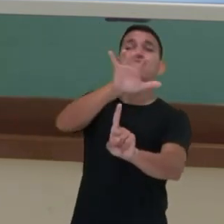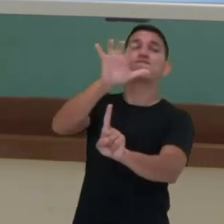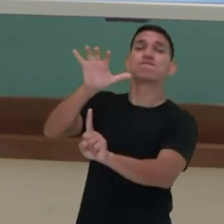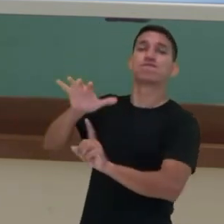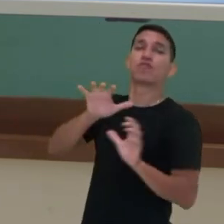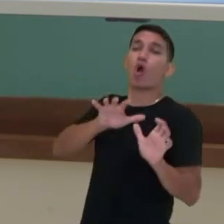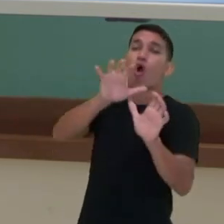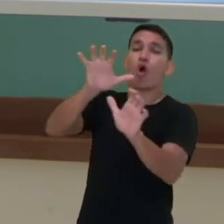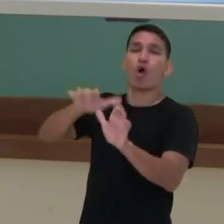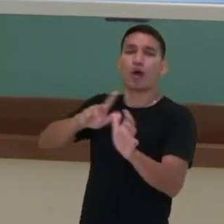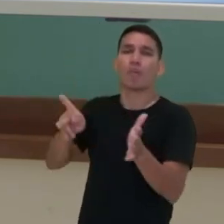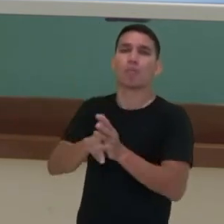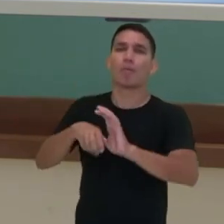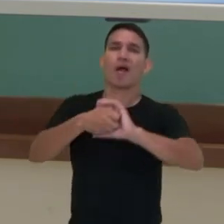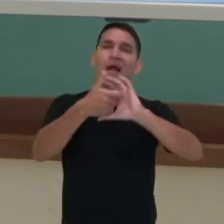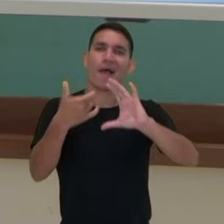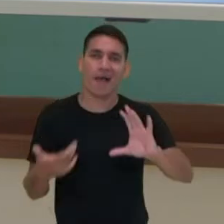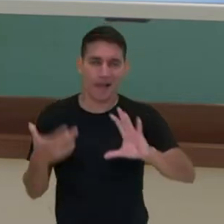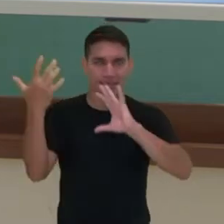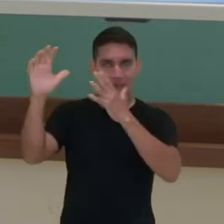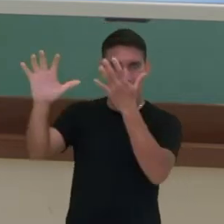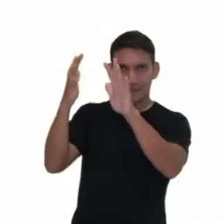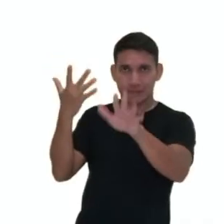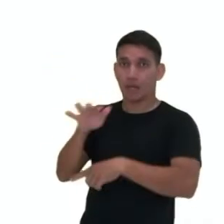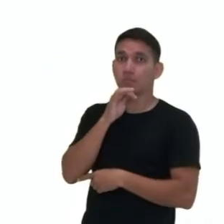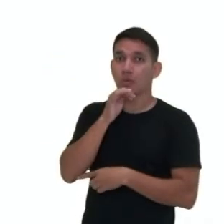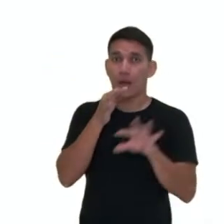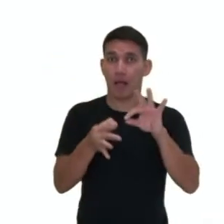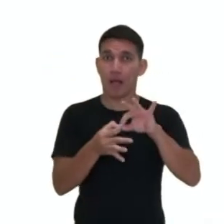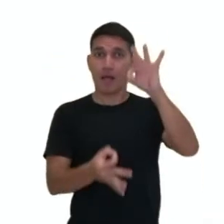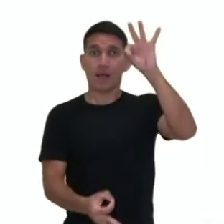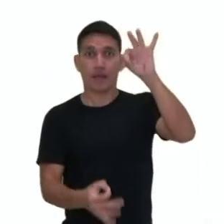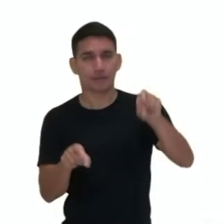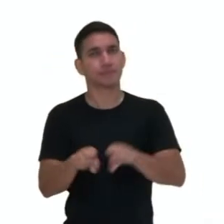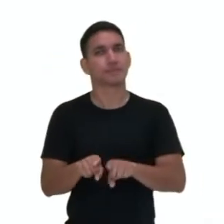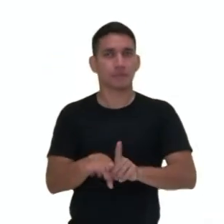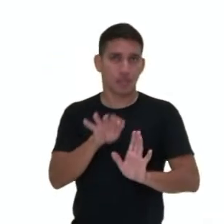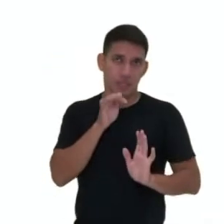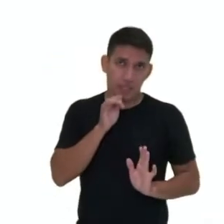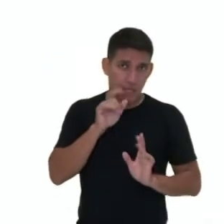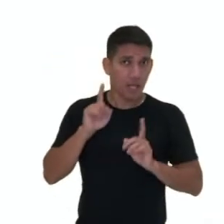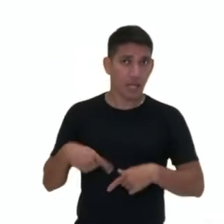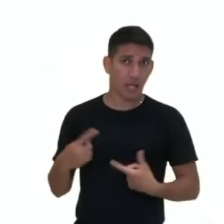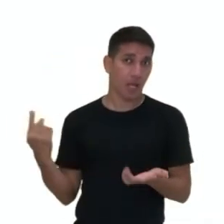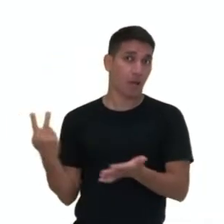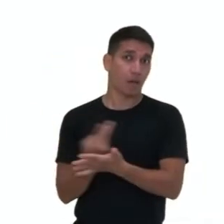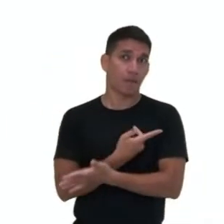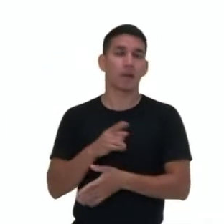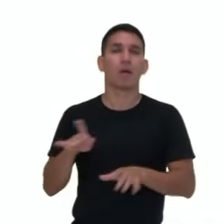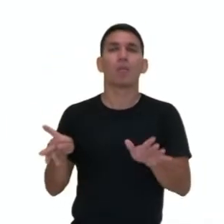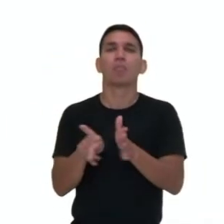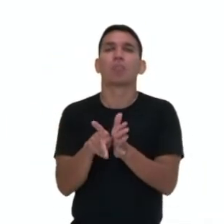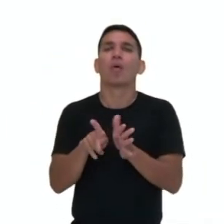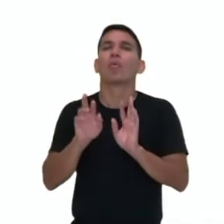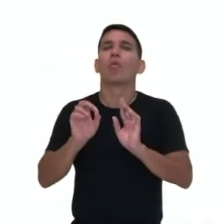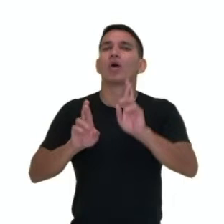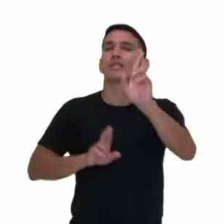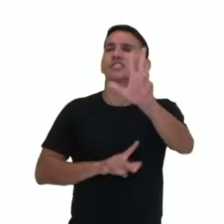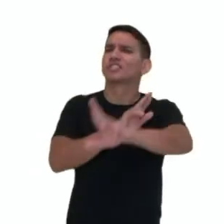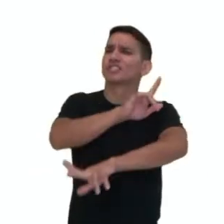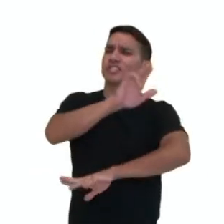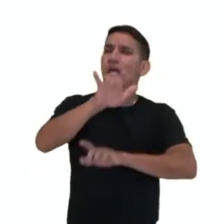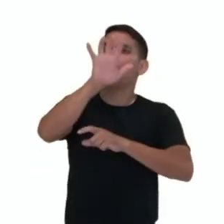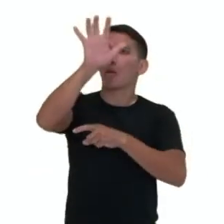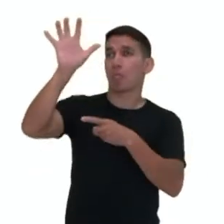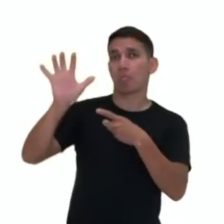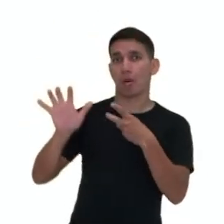influenciar nas características do clima. A latitude, por exemplo, é um fator. A latitude é diferente de uma região para